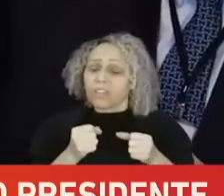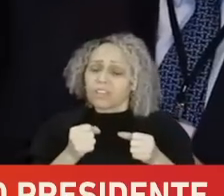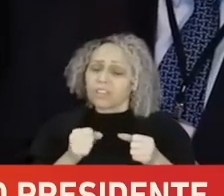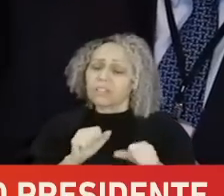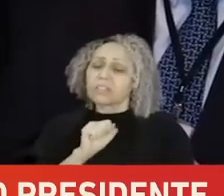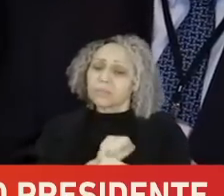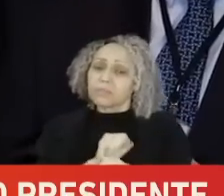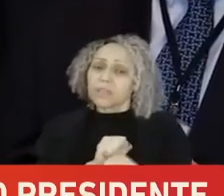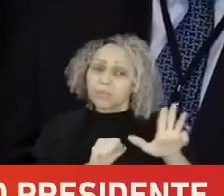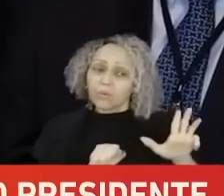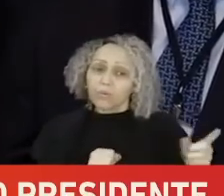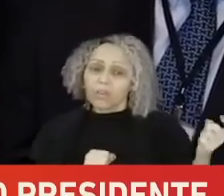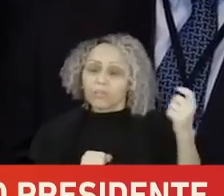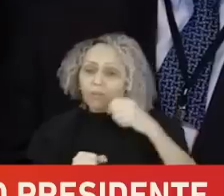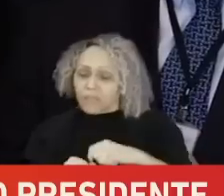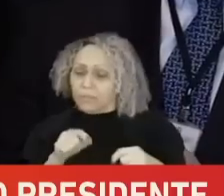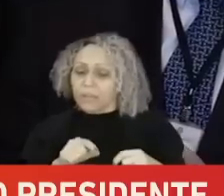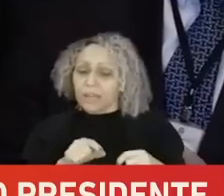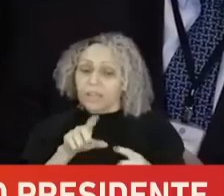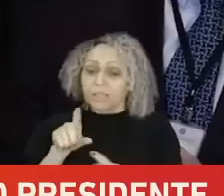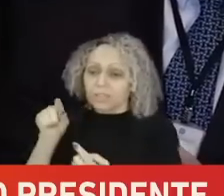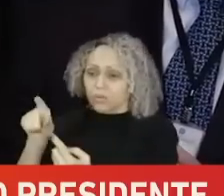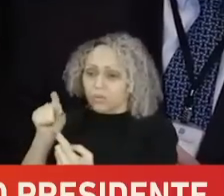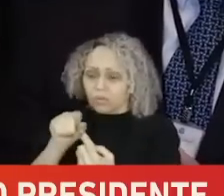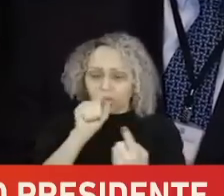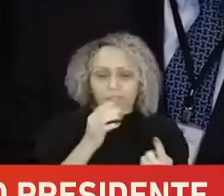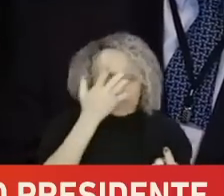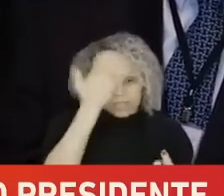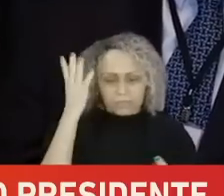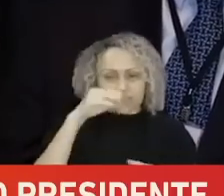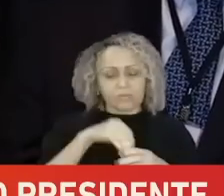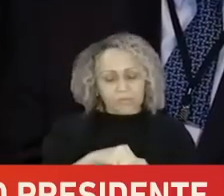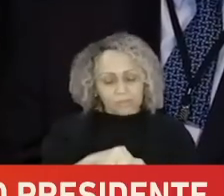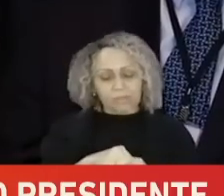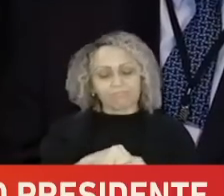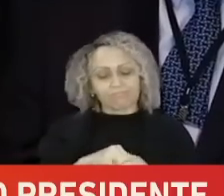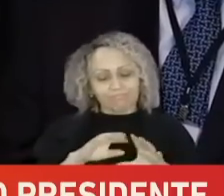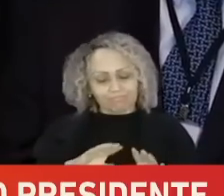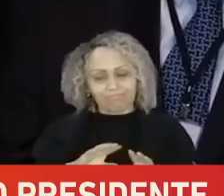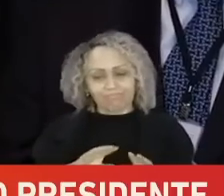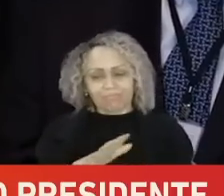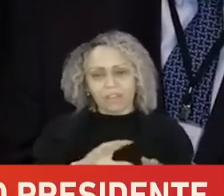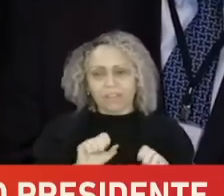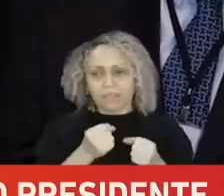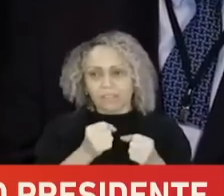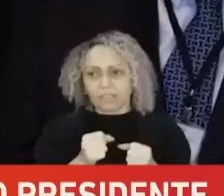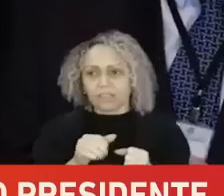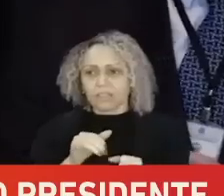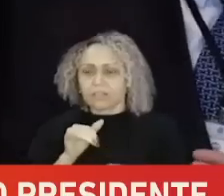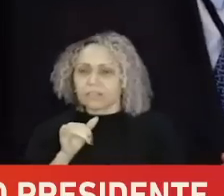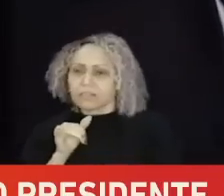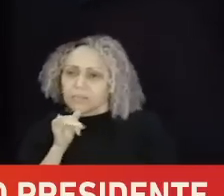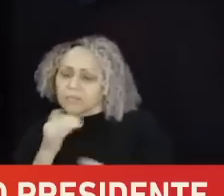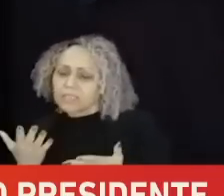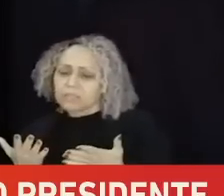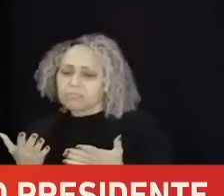muda a gestão, muda o modelo e vem todos os erros de novo. Em outras palavras, a gente perdeu,